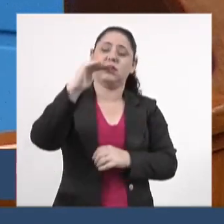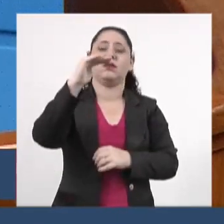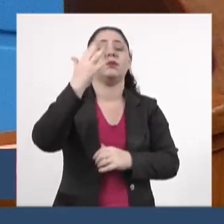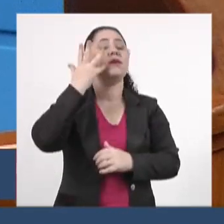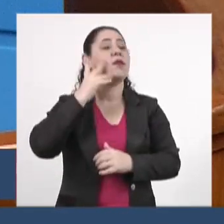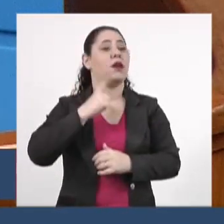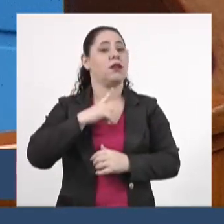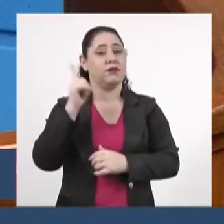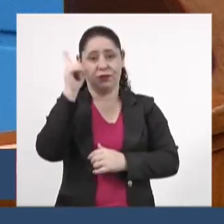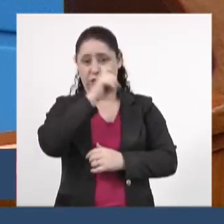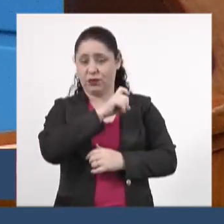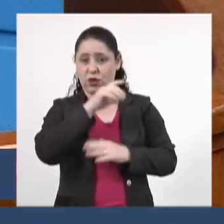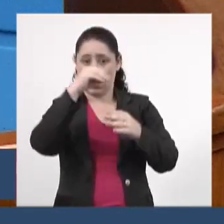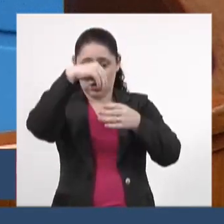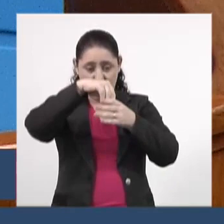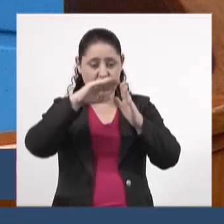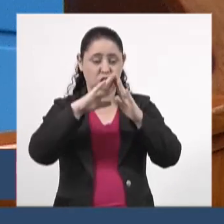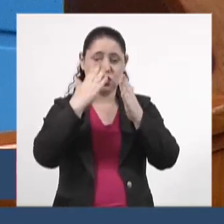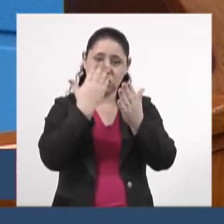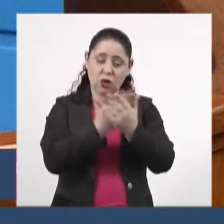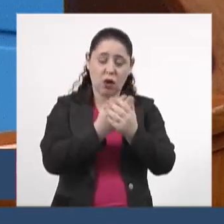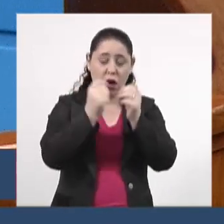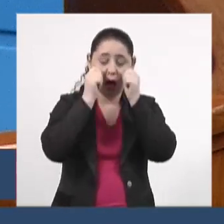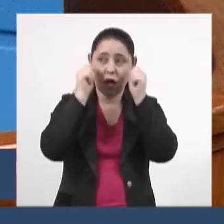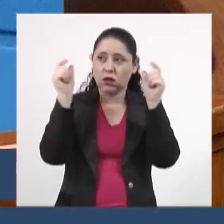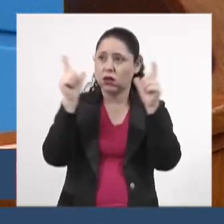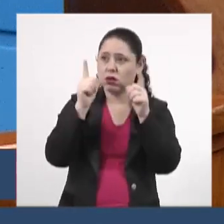têm dificuldade escolar, déficit de atenção,